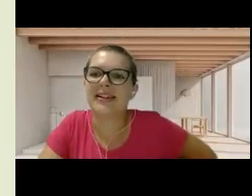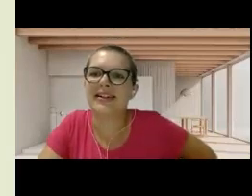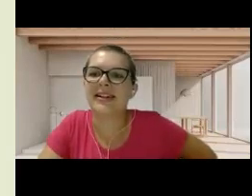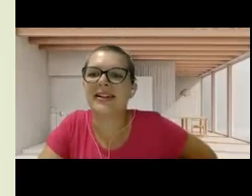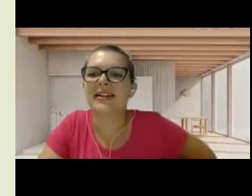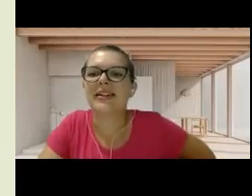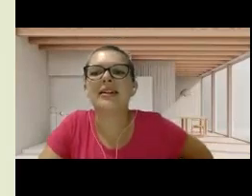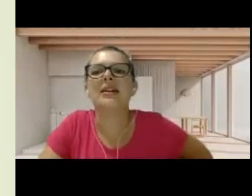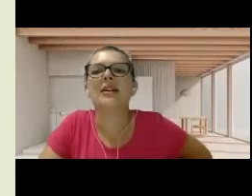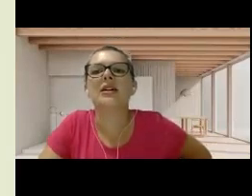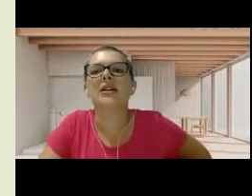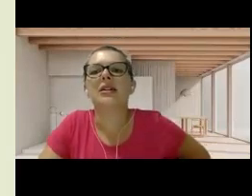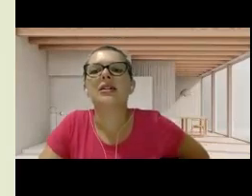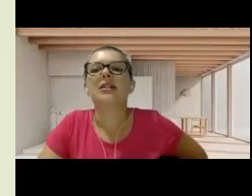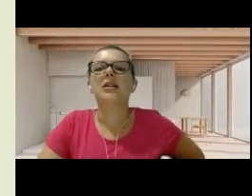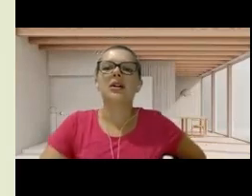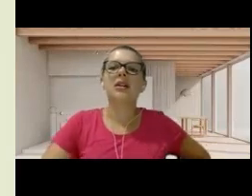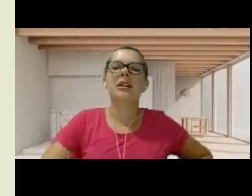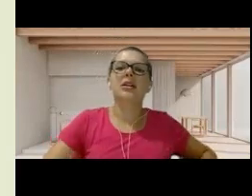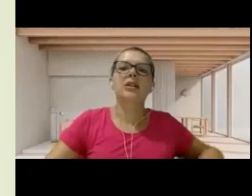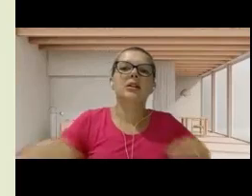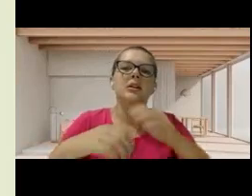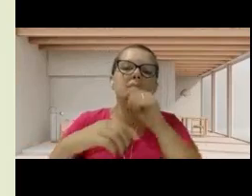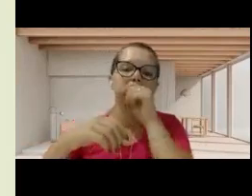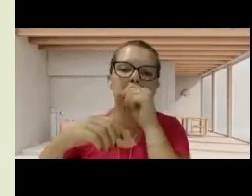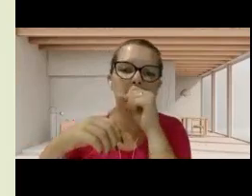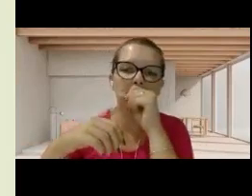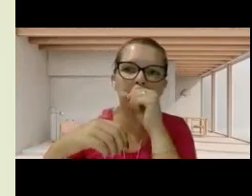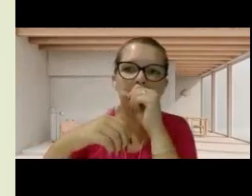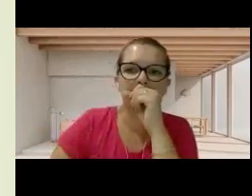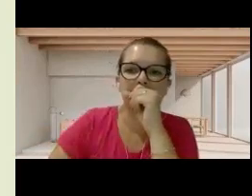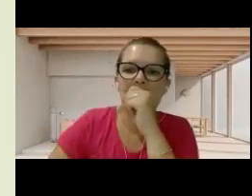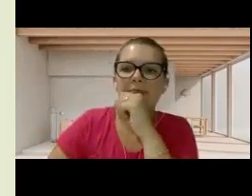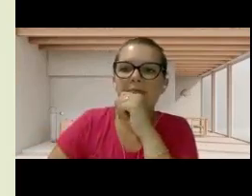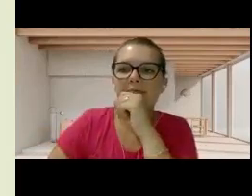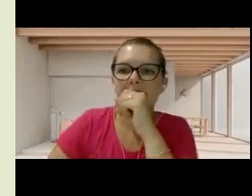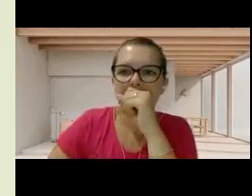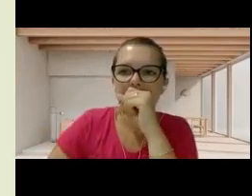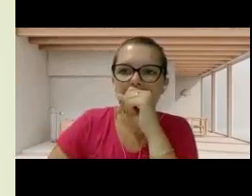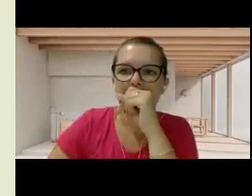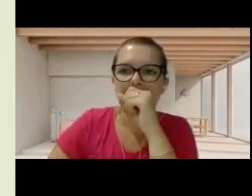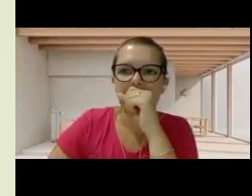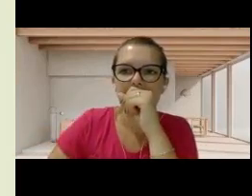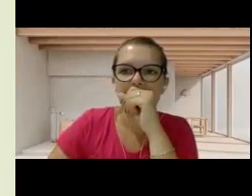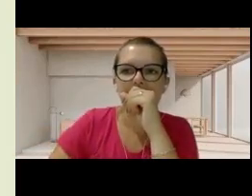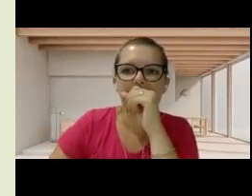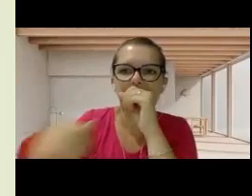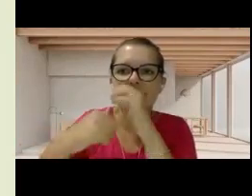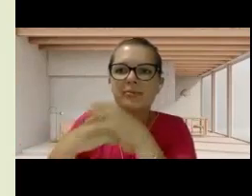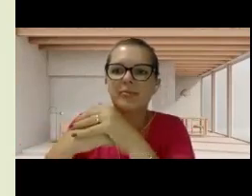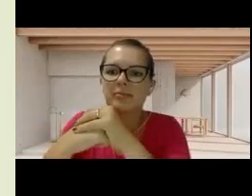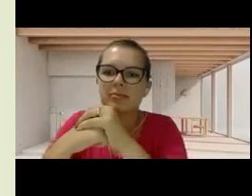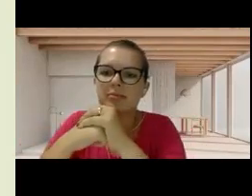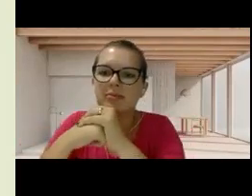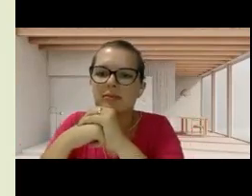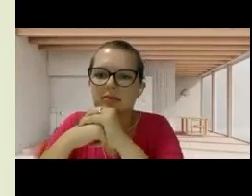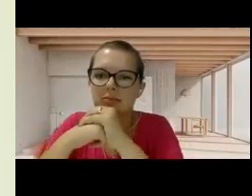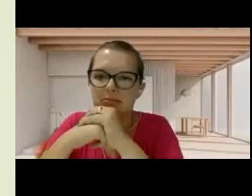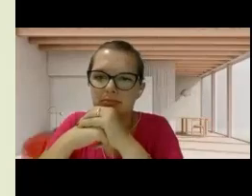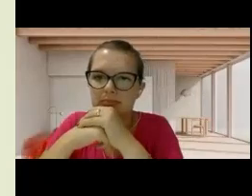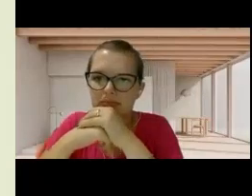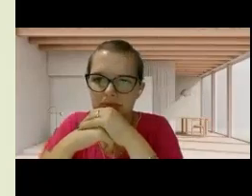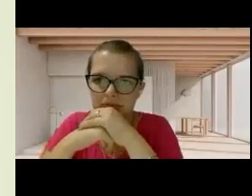Bom, esses países da Europa, a base deles, a maioria dos